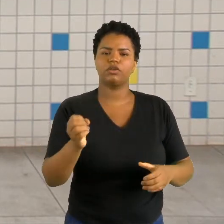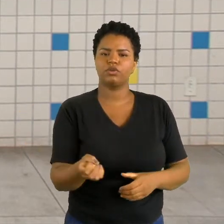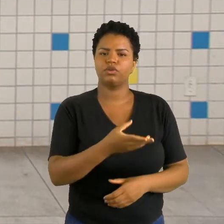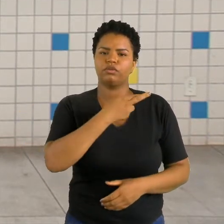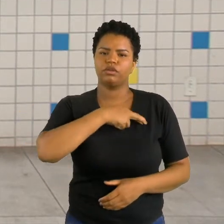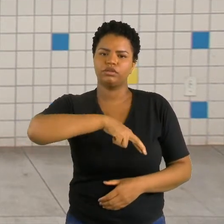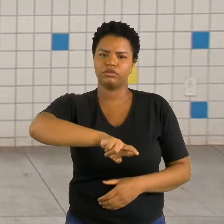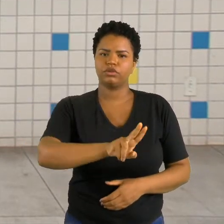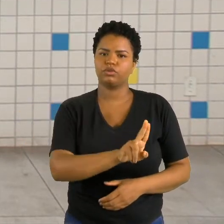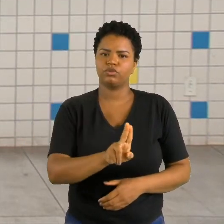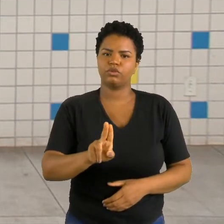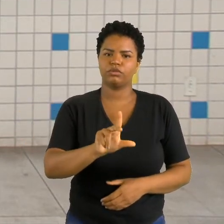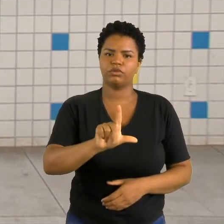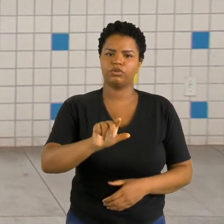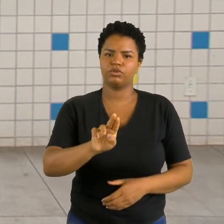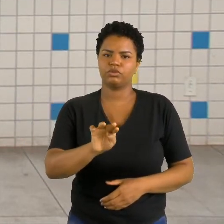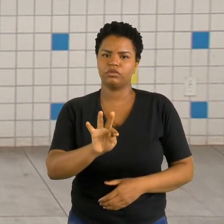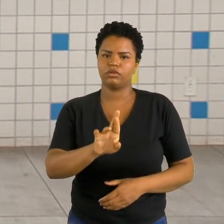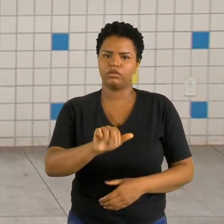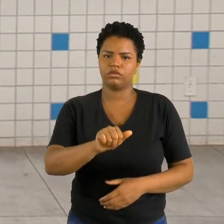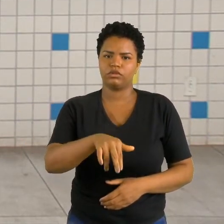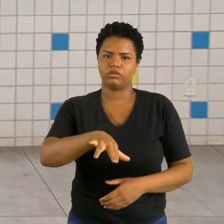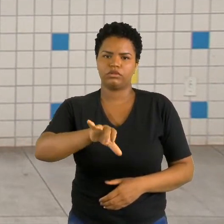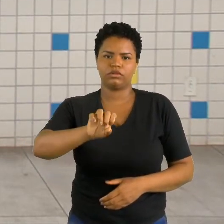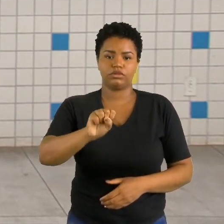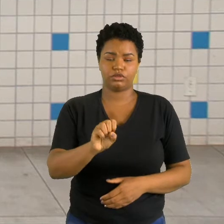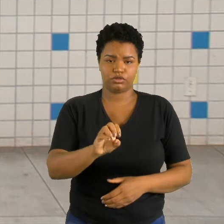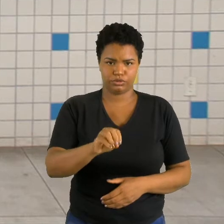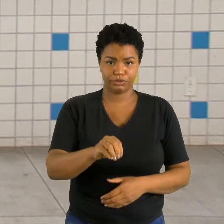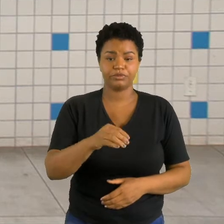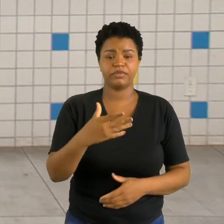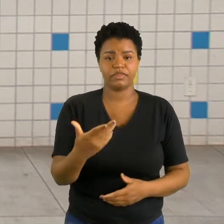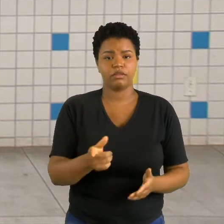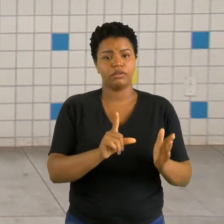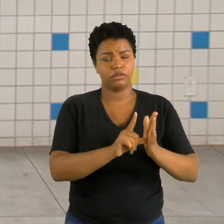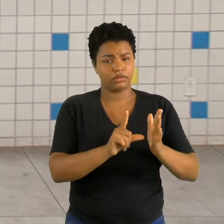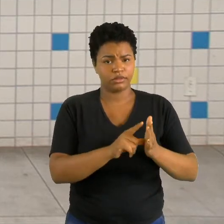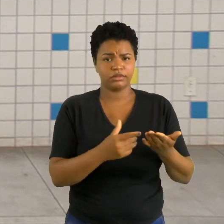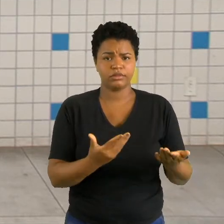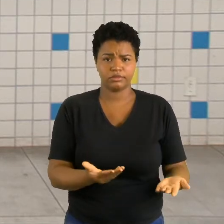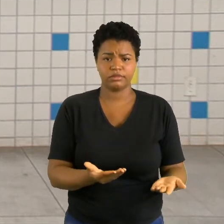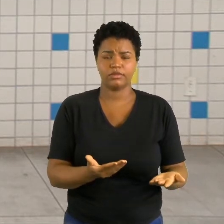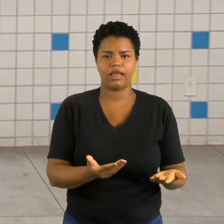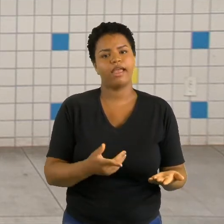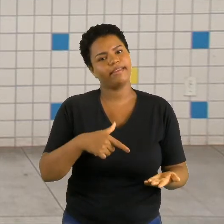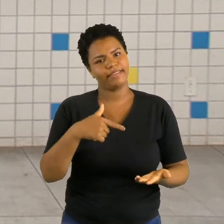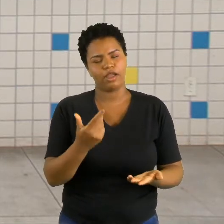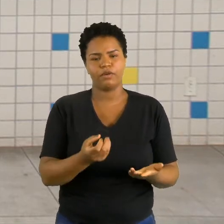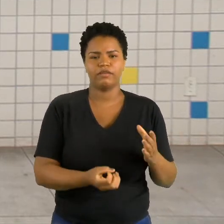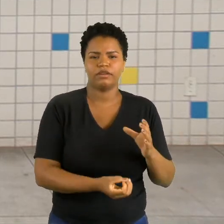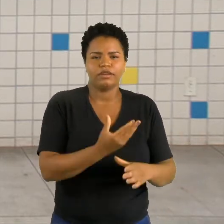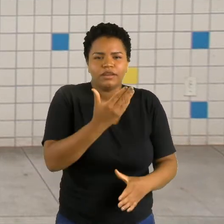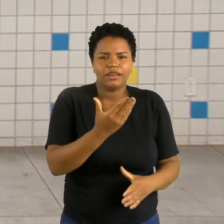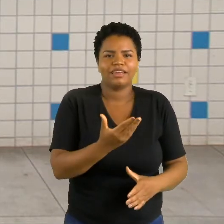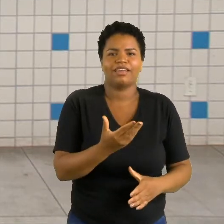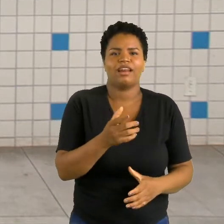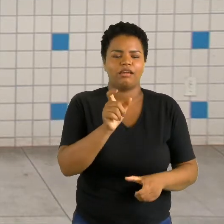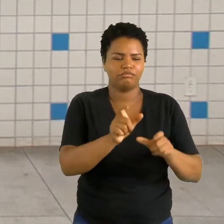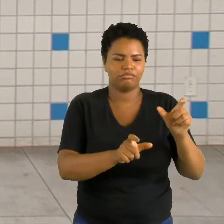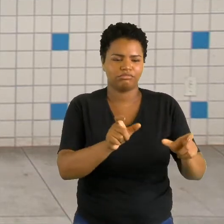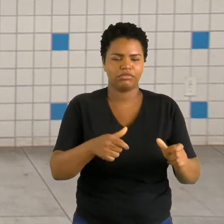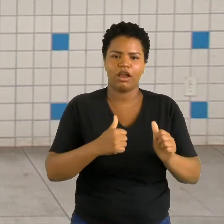teses, Martinho Lutero vai falar que a venda de indulgências, tá, não é visto com bons olhos, vai falar que isso é errado, vai